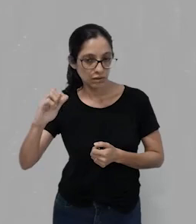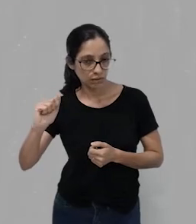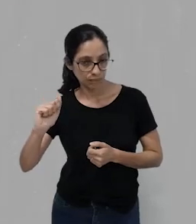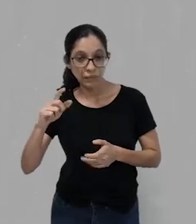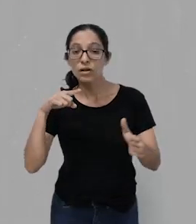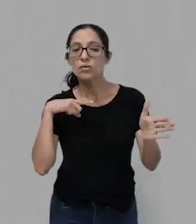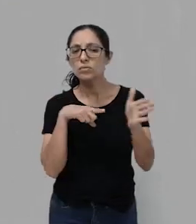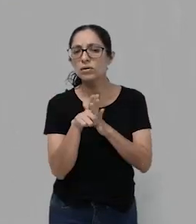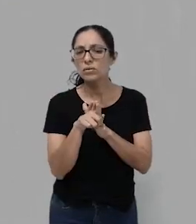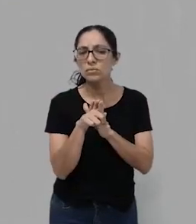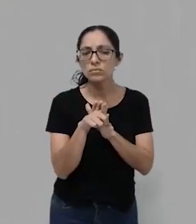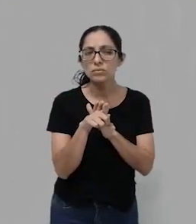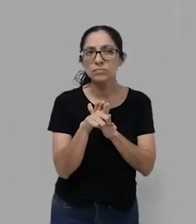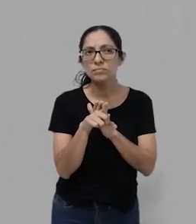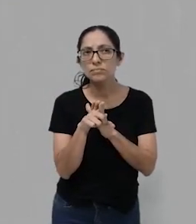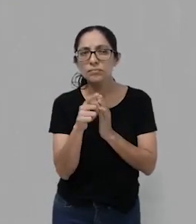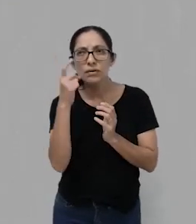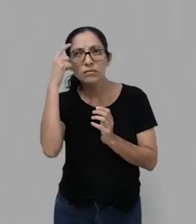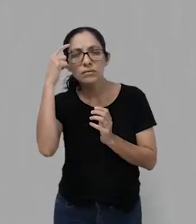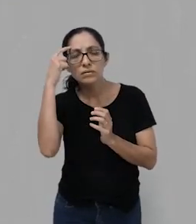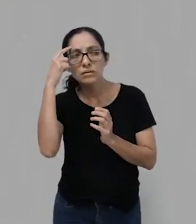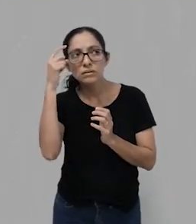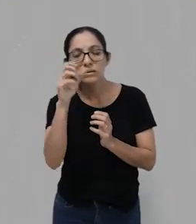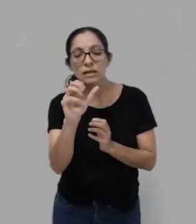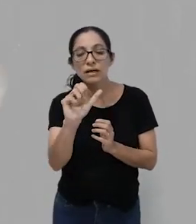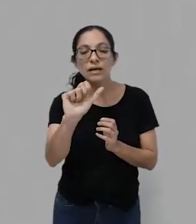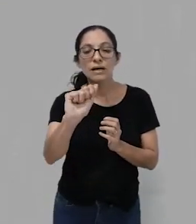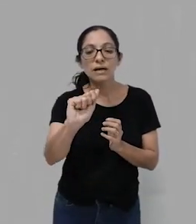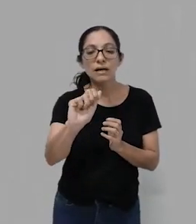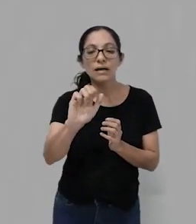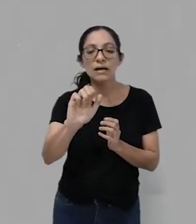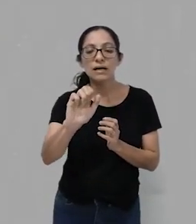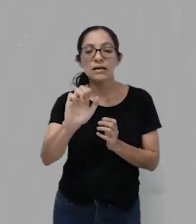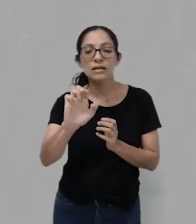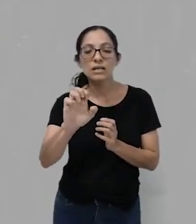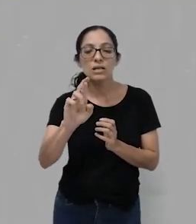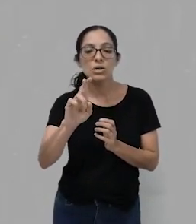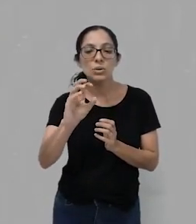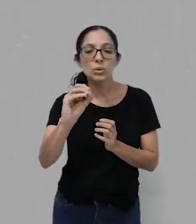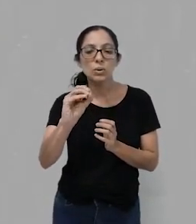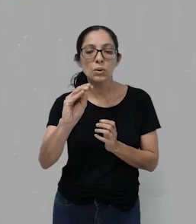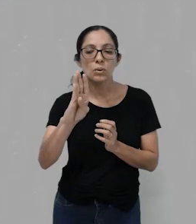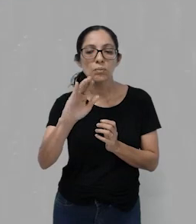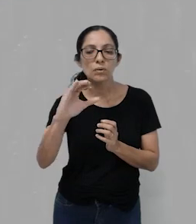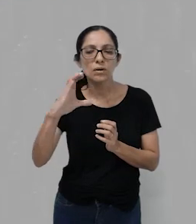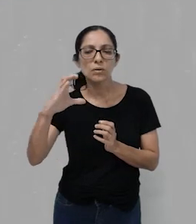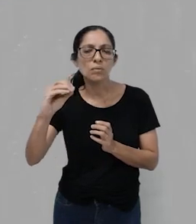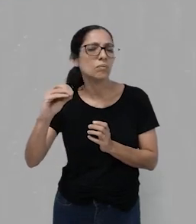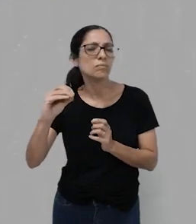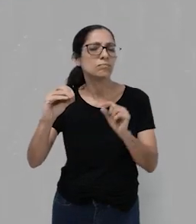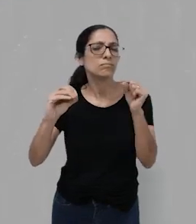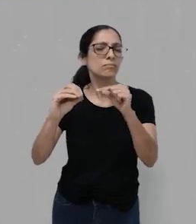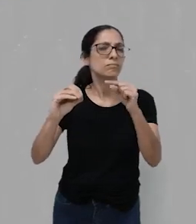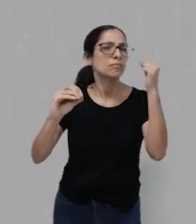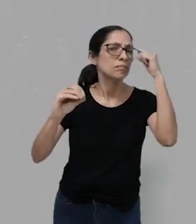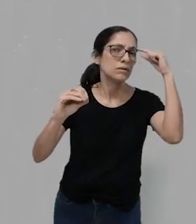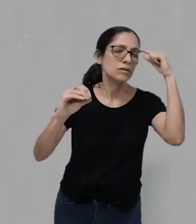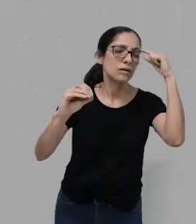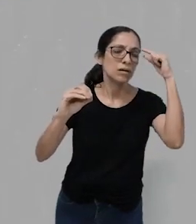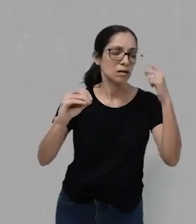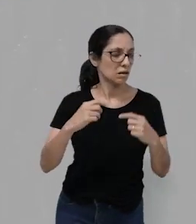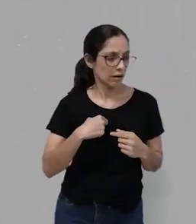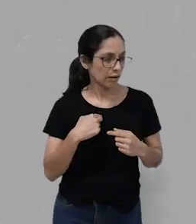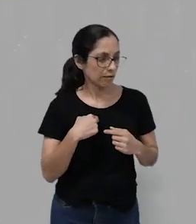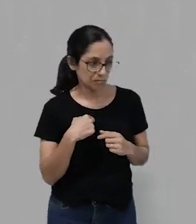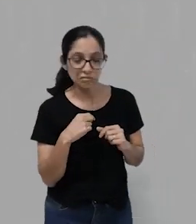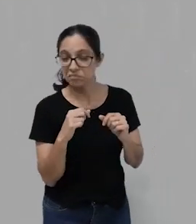vocês pensam em aeróbico, que não é do anaeróbico que eu estou falando, quando vocês pensam no aeróbico, o que vocês pensam? Vem logo na cabeça de vocês. Aí eu vou fazer um aeróbico ali, eu